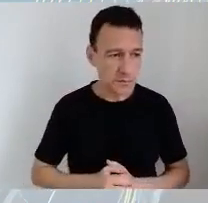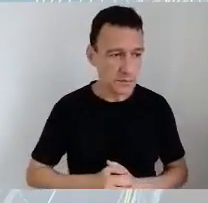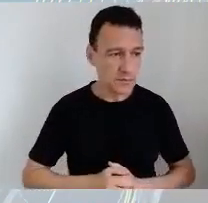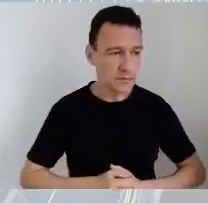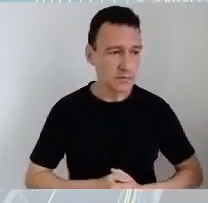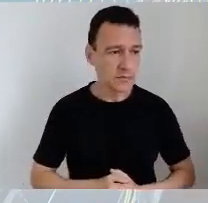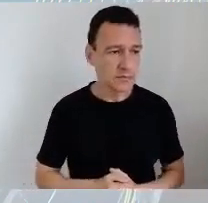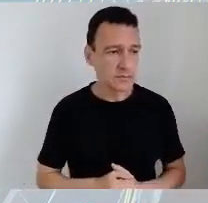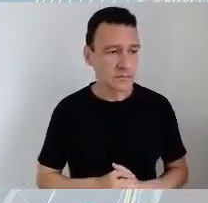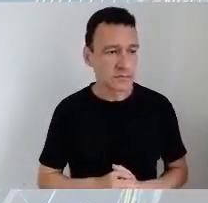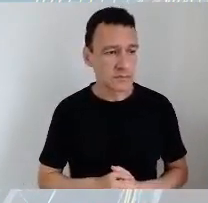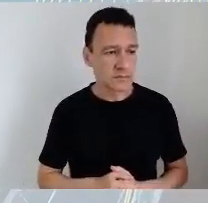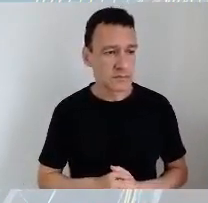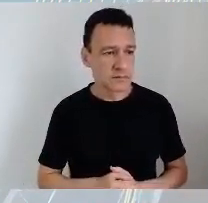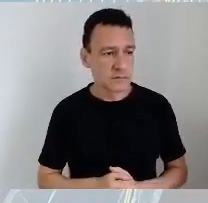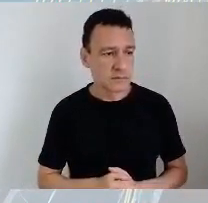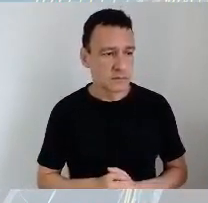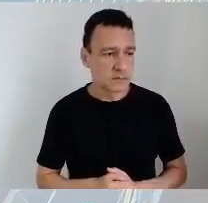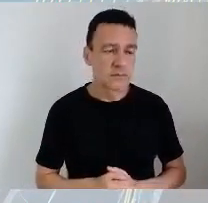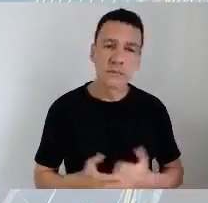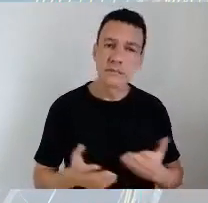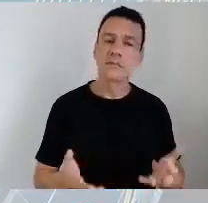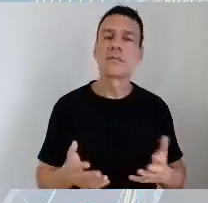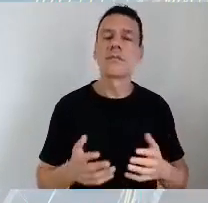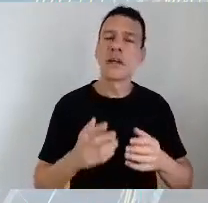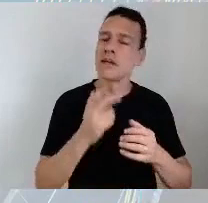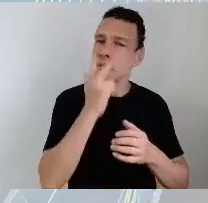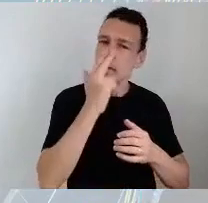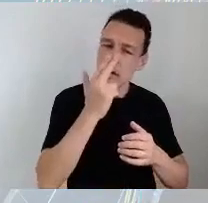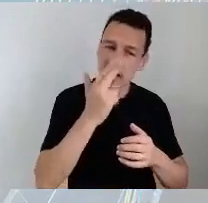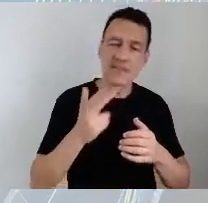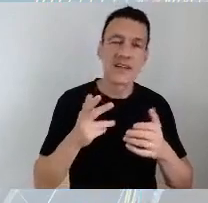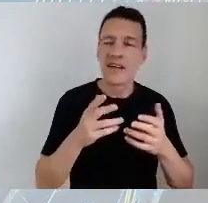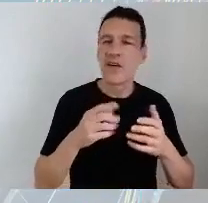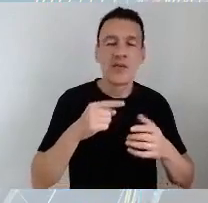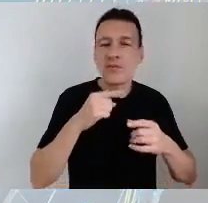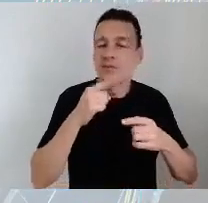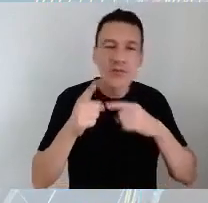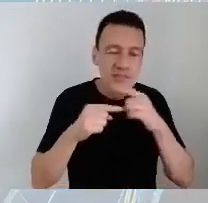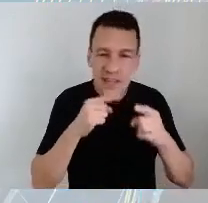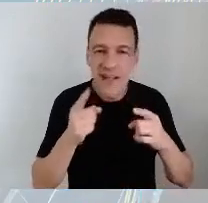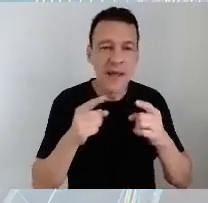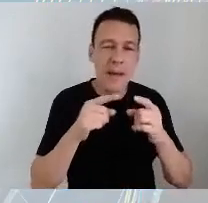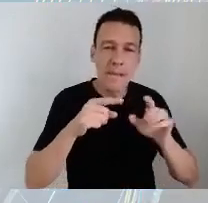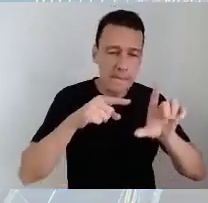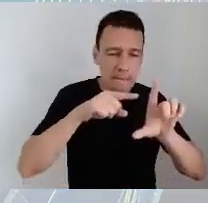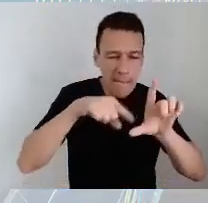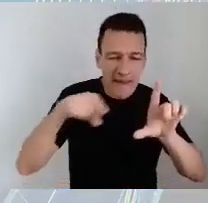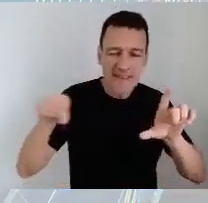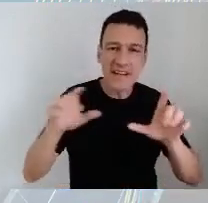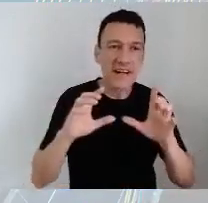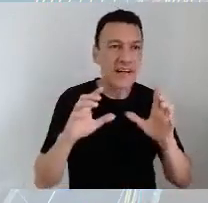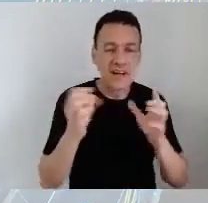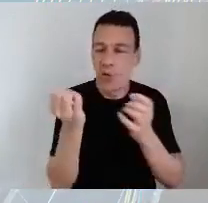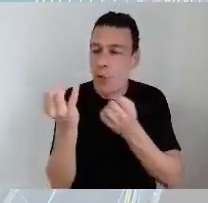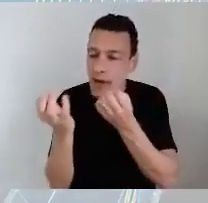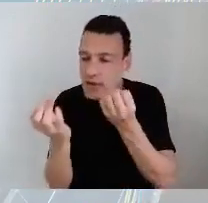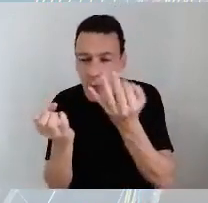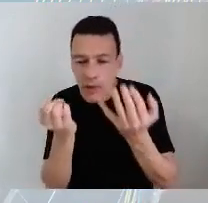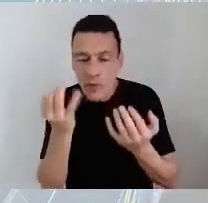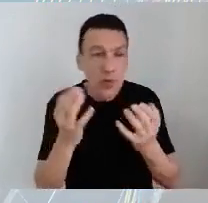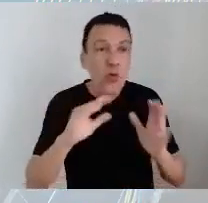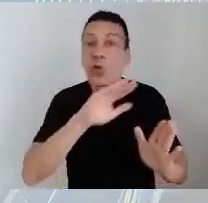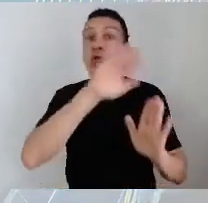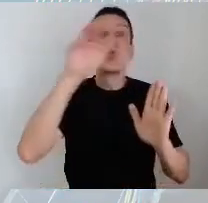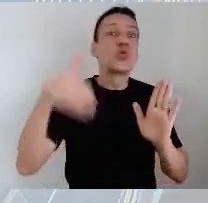de resultado. Não precisa aplicar todo tipo de métrica, não tem uma receita de bolo no que fazer ou qual tipo de